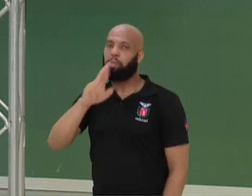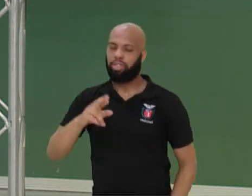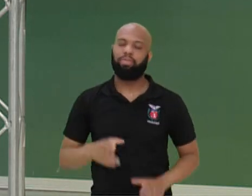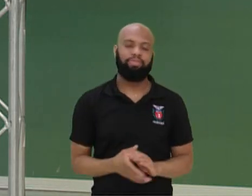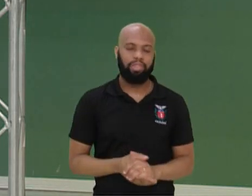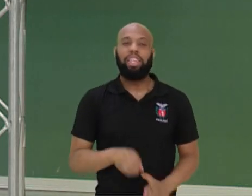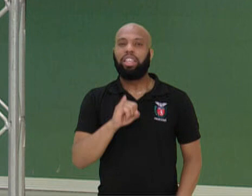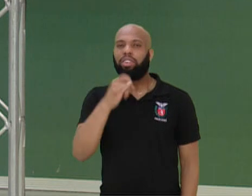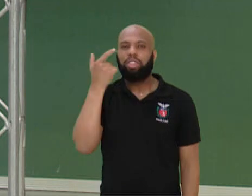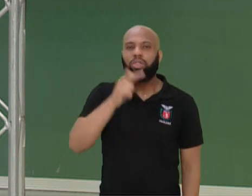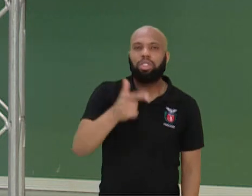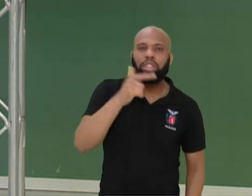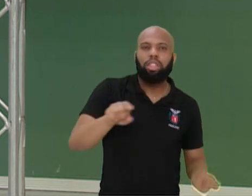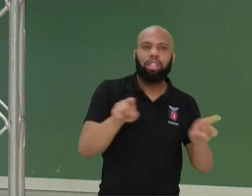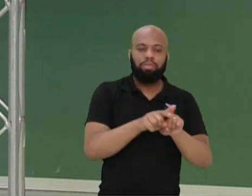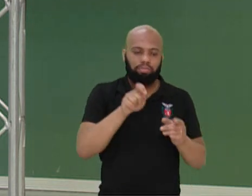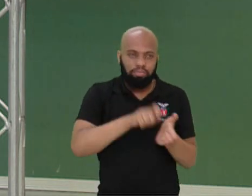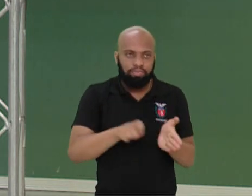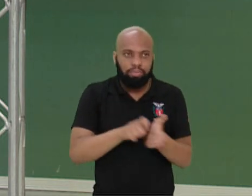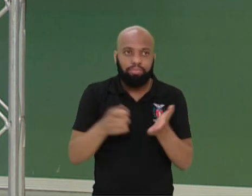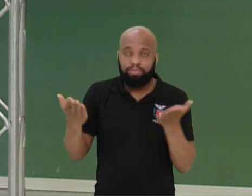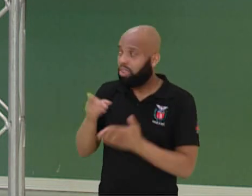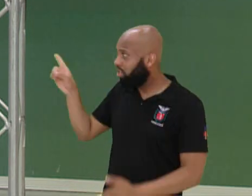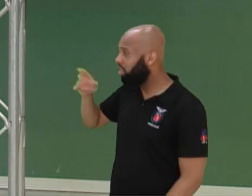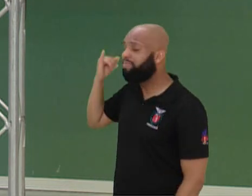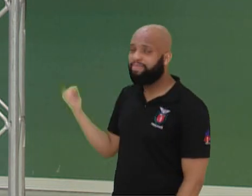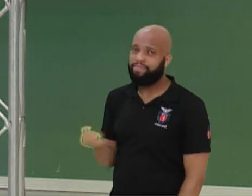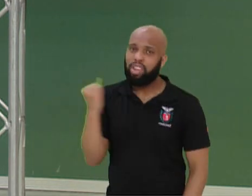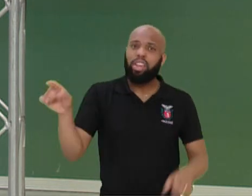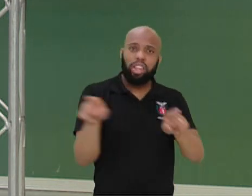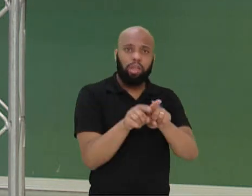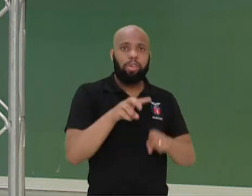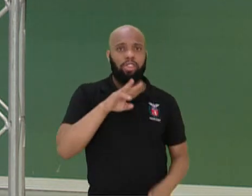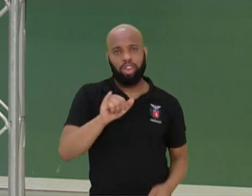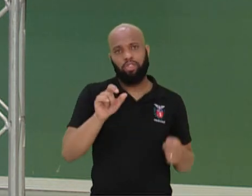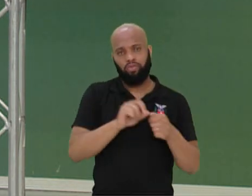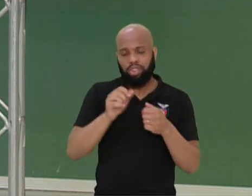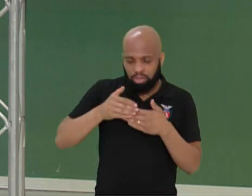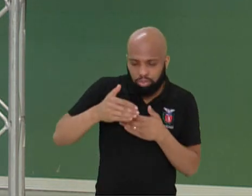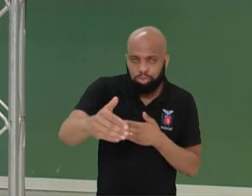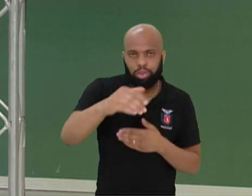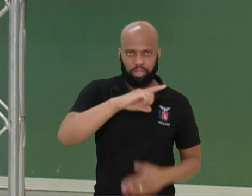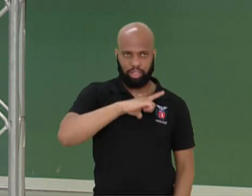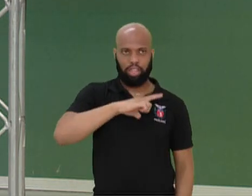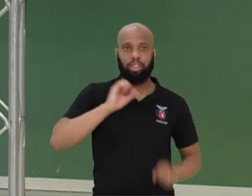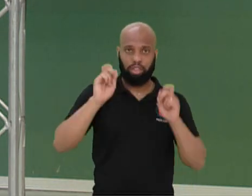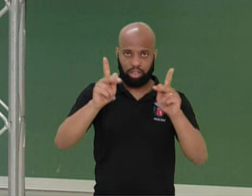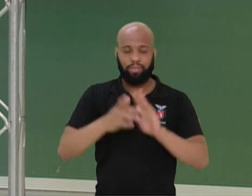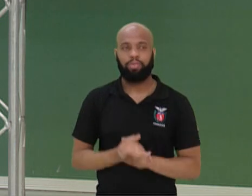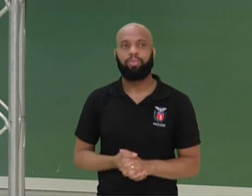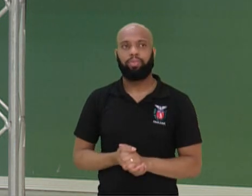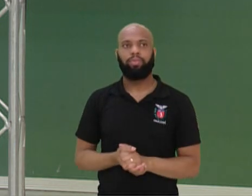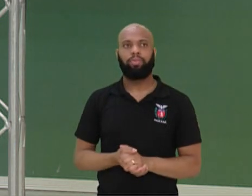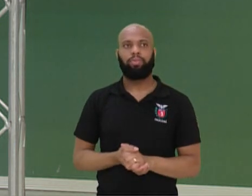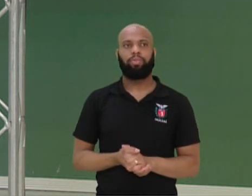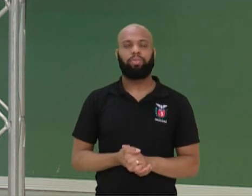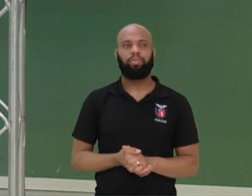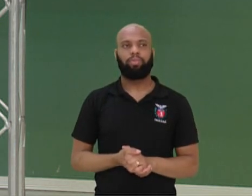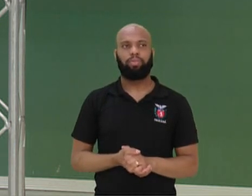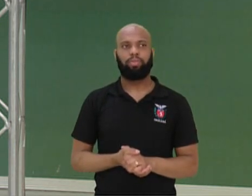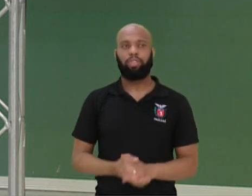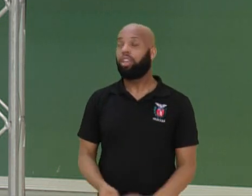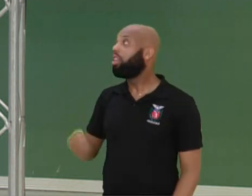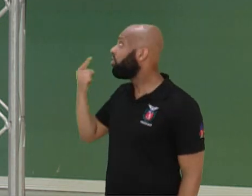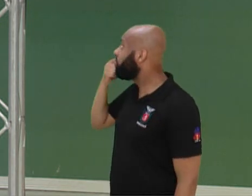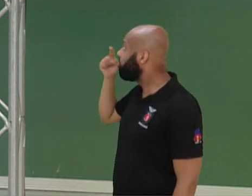né, condição de anotar isso, isso é importantíssimo para o que a gente vai fazer mais para frente, ok? Olha